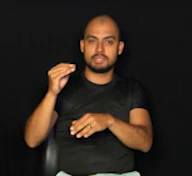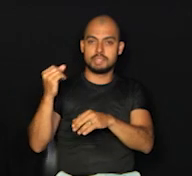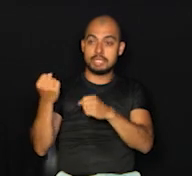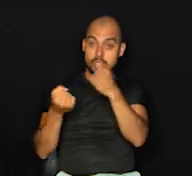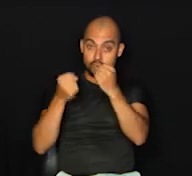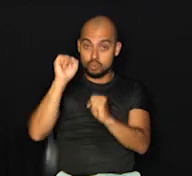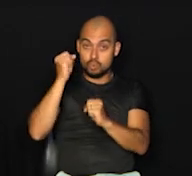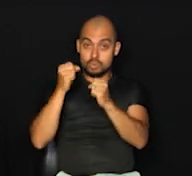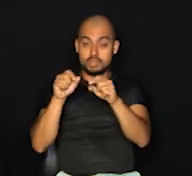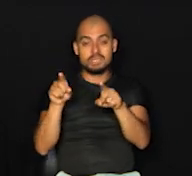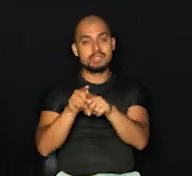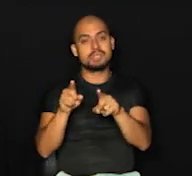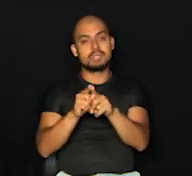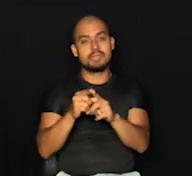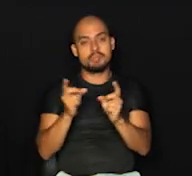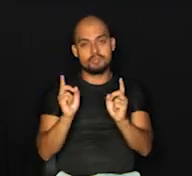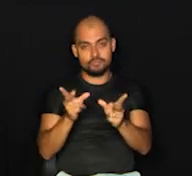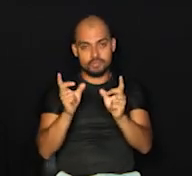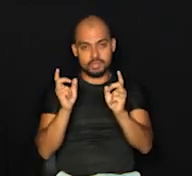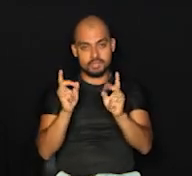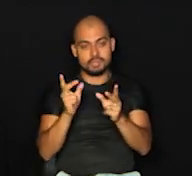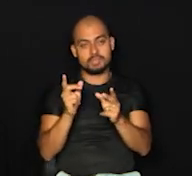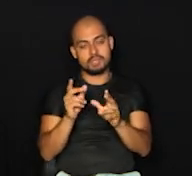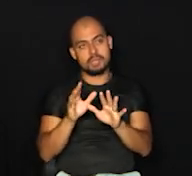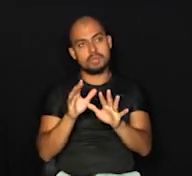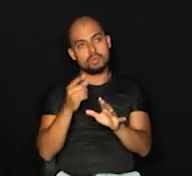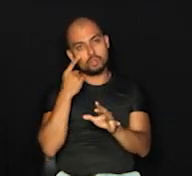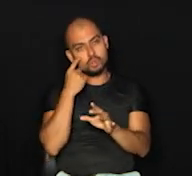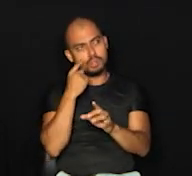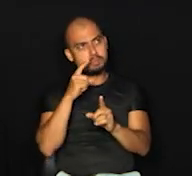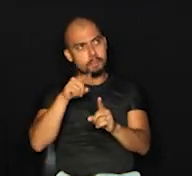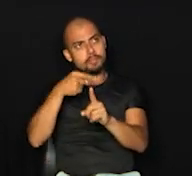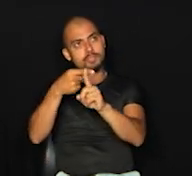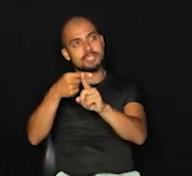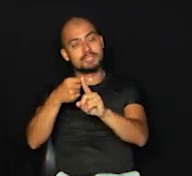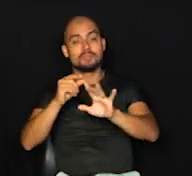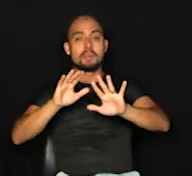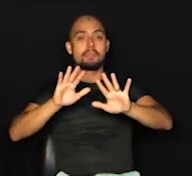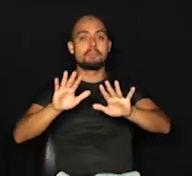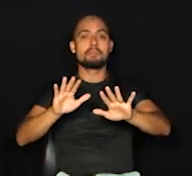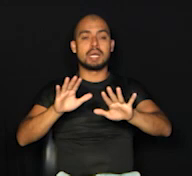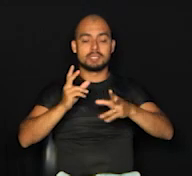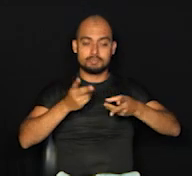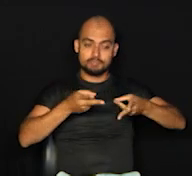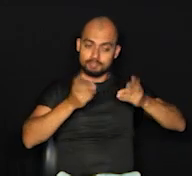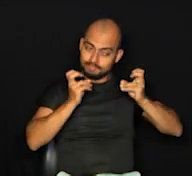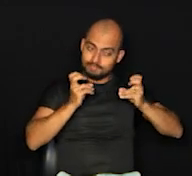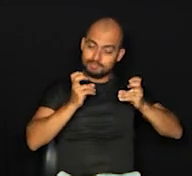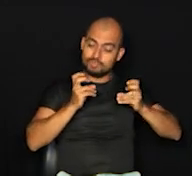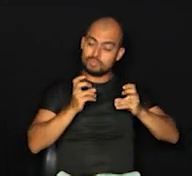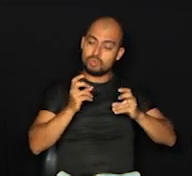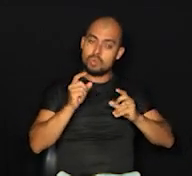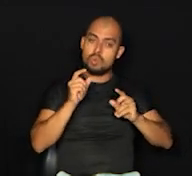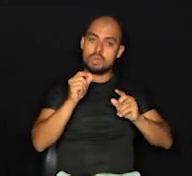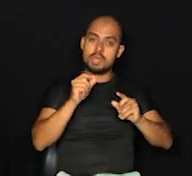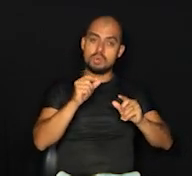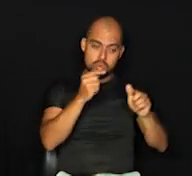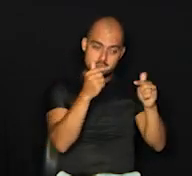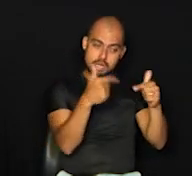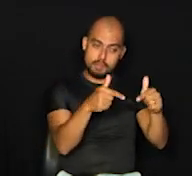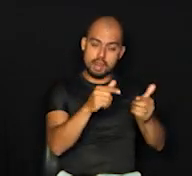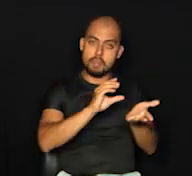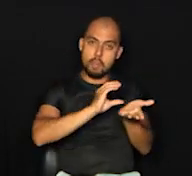varejista. Isso, à primeira vista, é positivo. Porém, nós percebemos que os serviços que mais